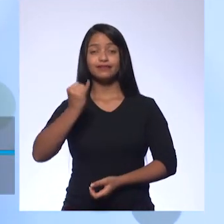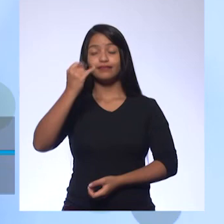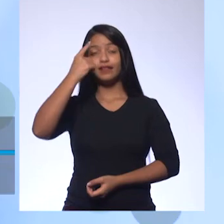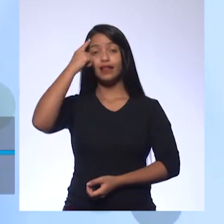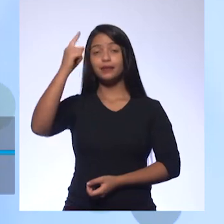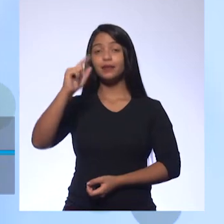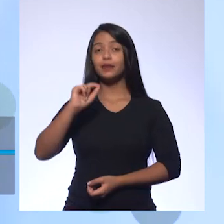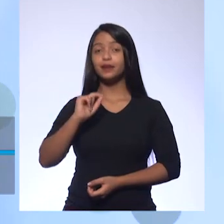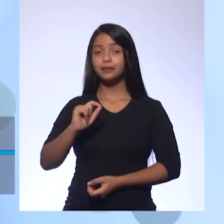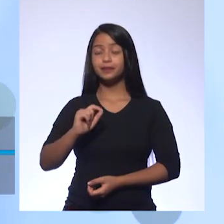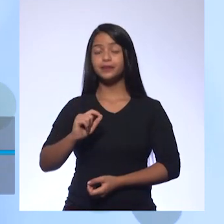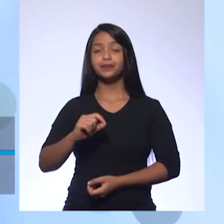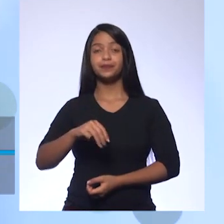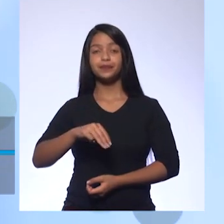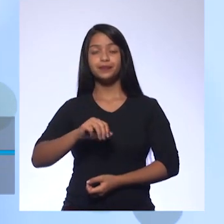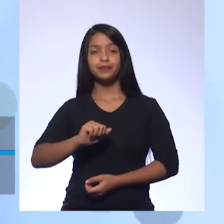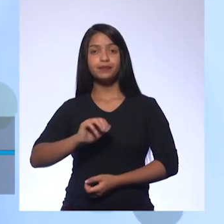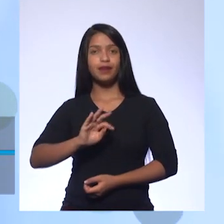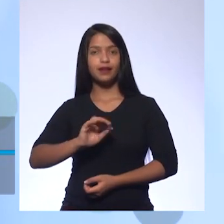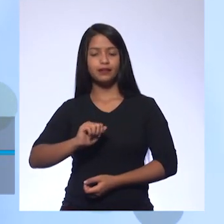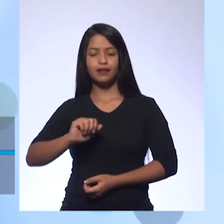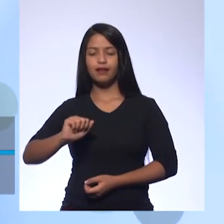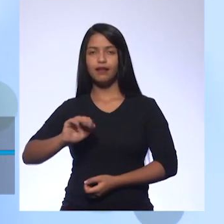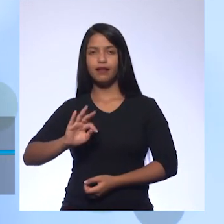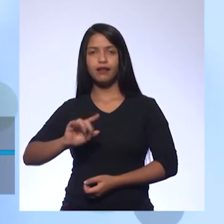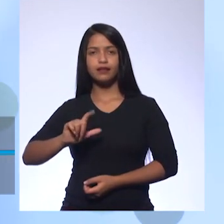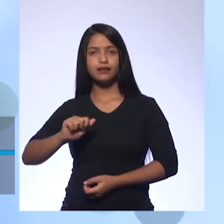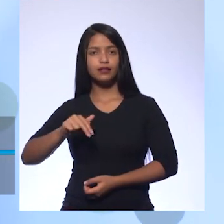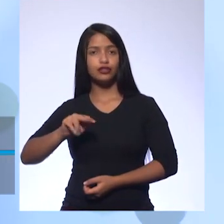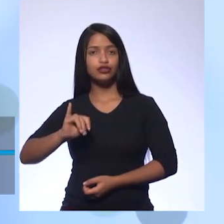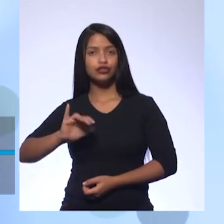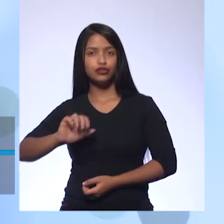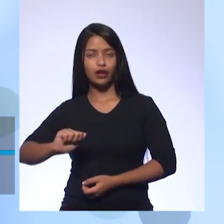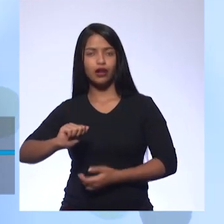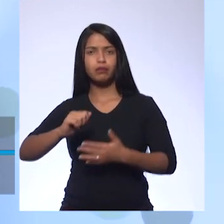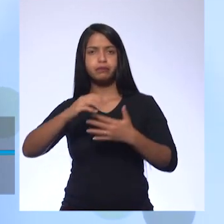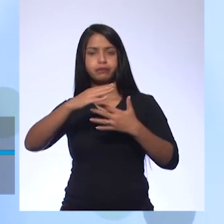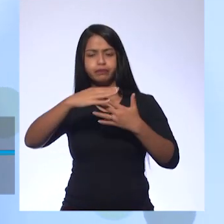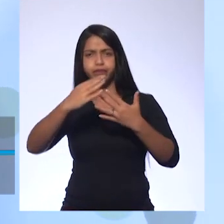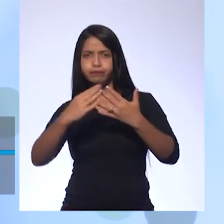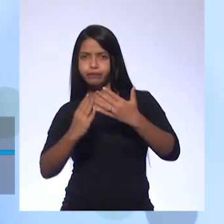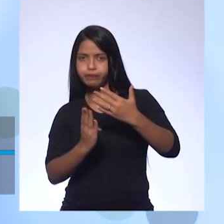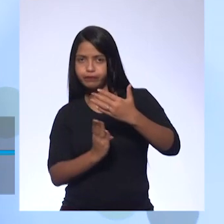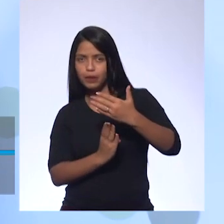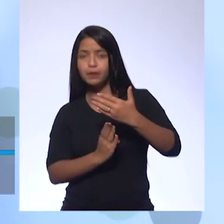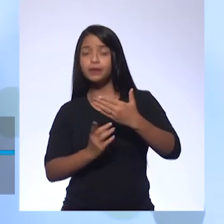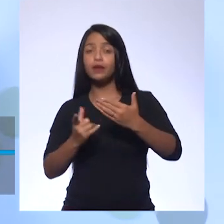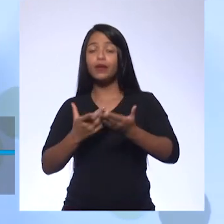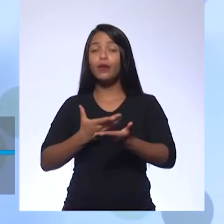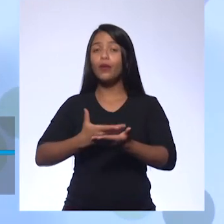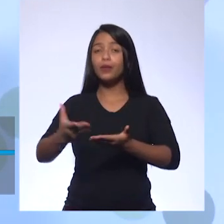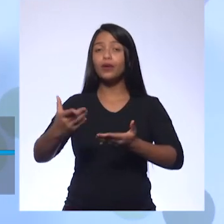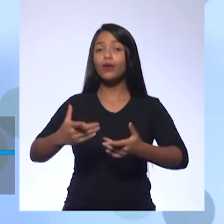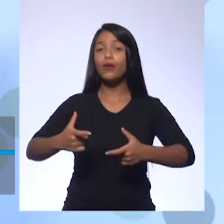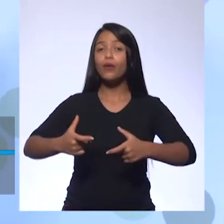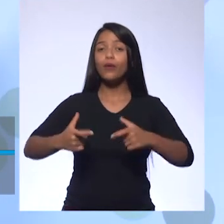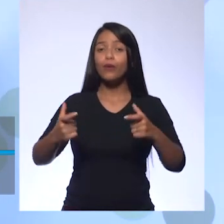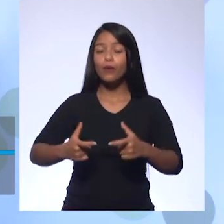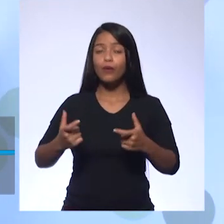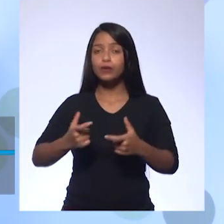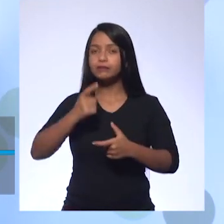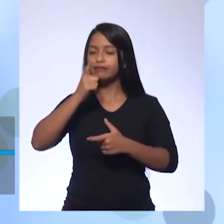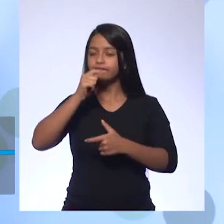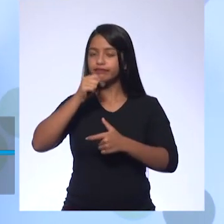Mata Atlântica, quando a gente fala de Mata Atlântica, né, ela começa lá no litoral, né, Oceano Atlântico, tal, daí que vem o termo